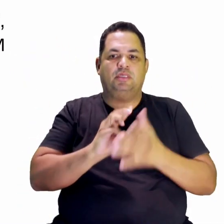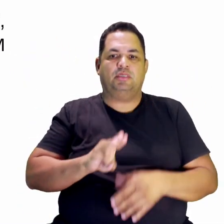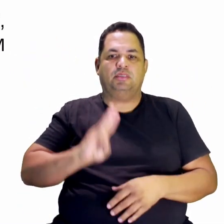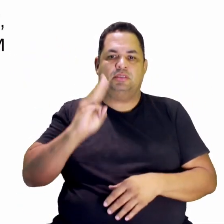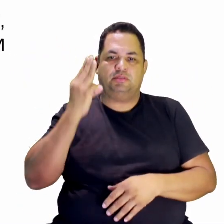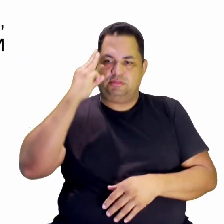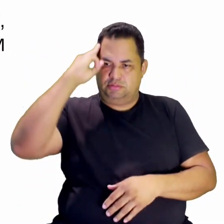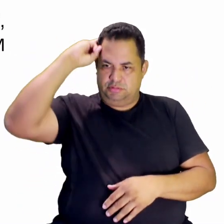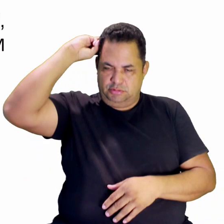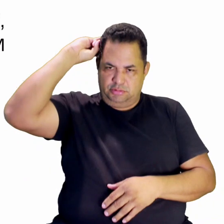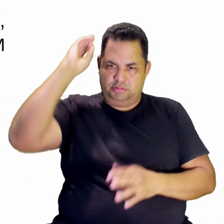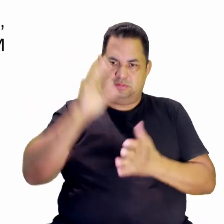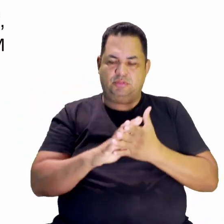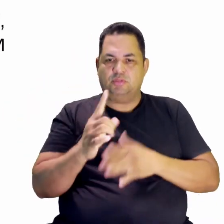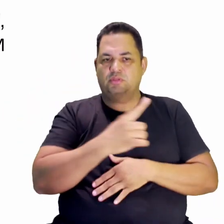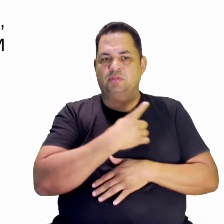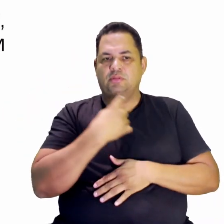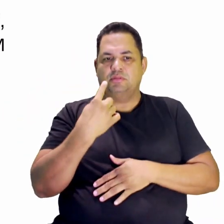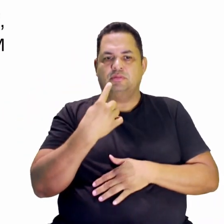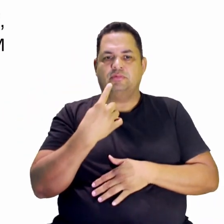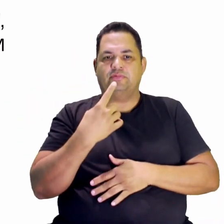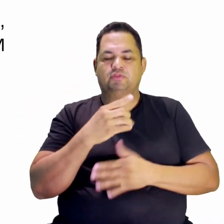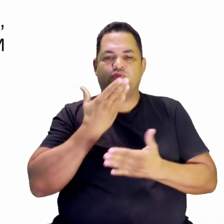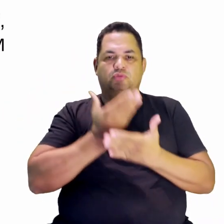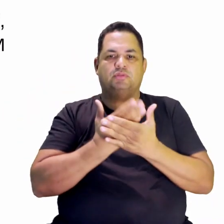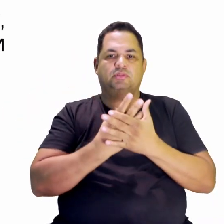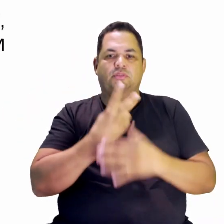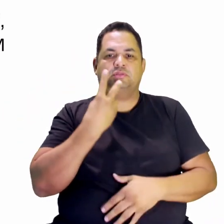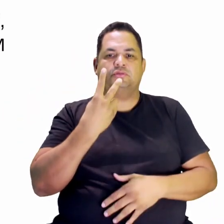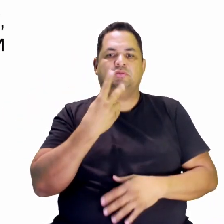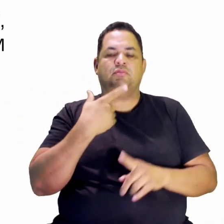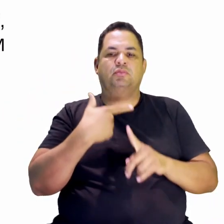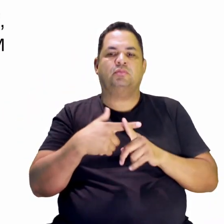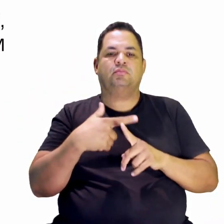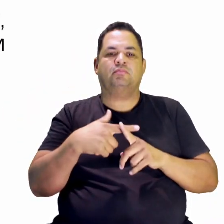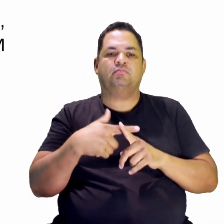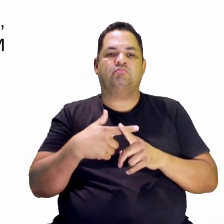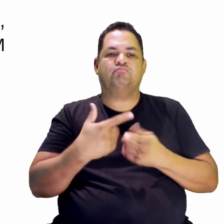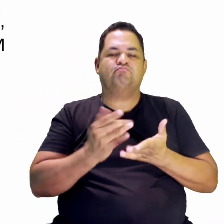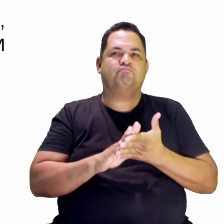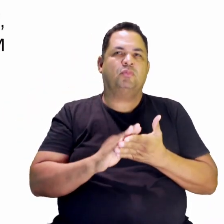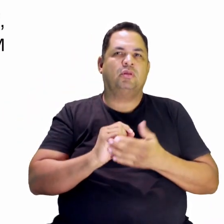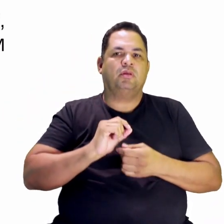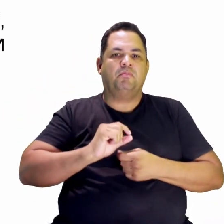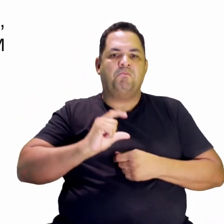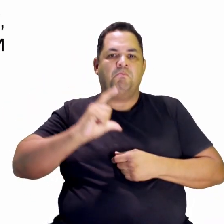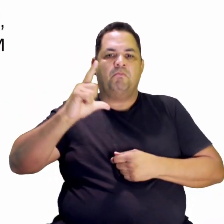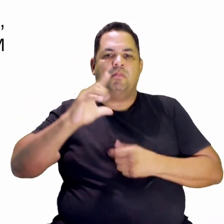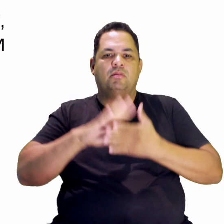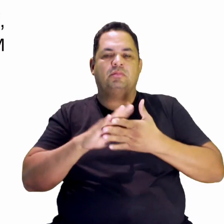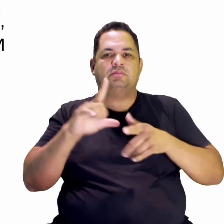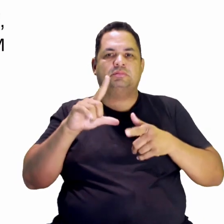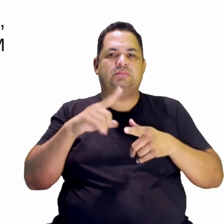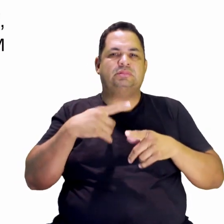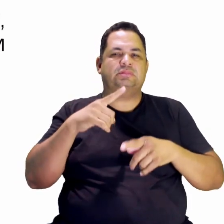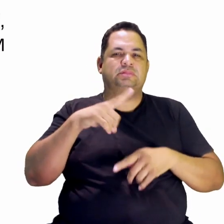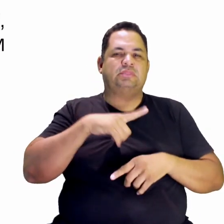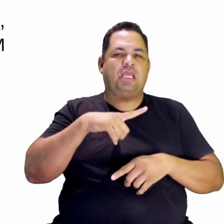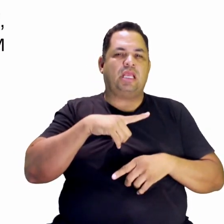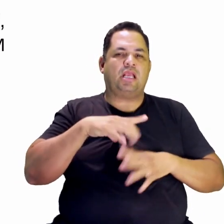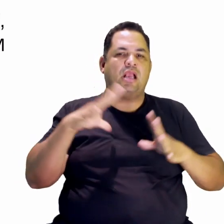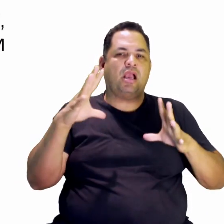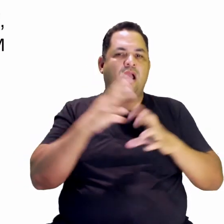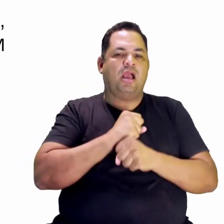primeira e a terceira, e agora vocês vão ver a segunda. Por que pulou a segunda? A segunda é um pouco maior, tem mais cálculo, uma ideia